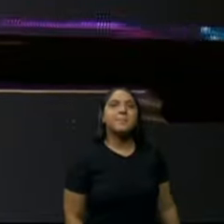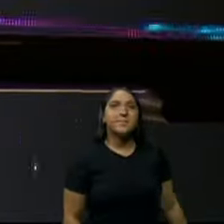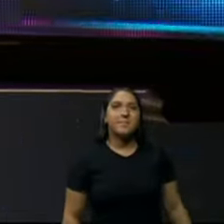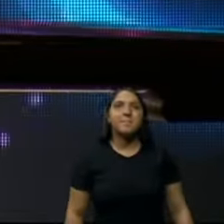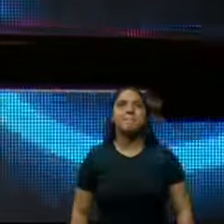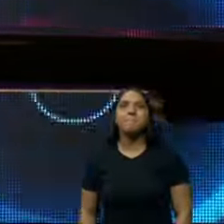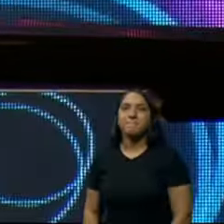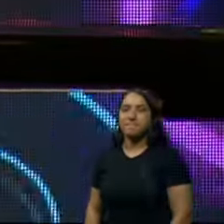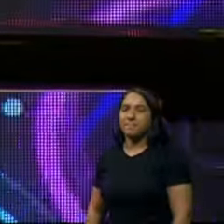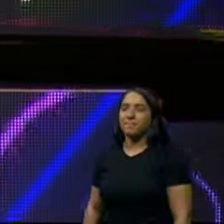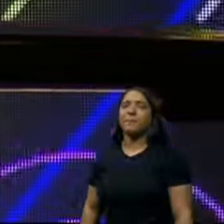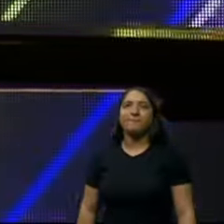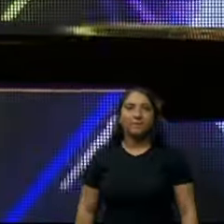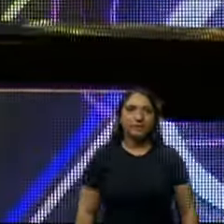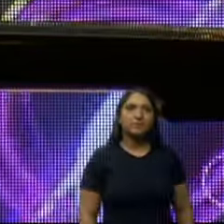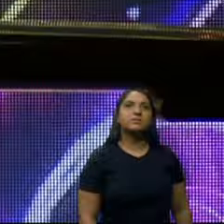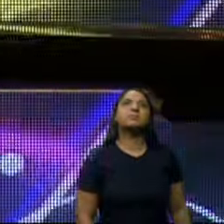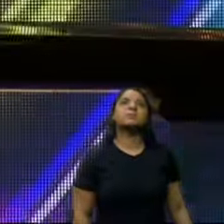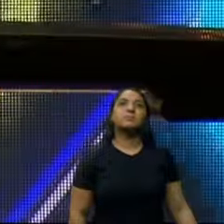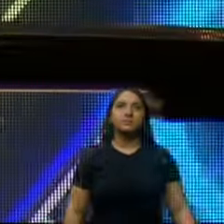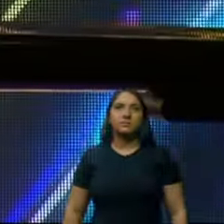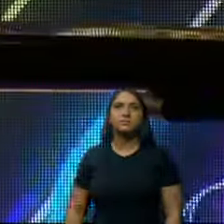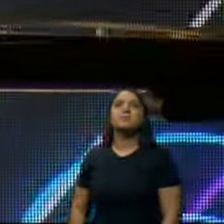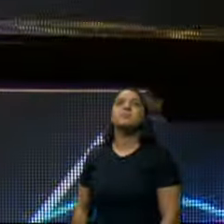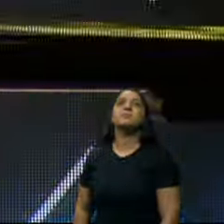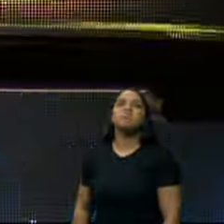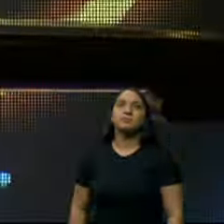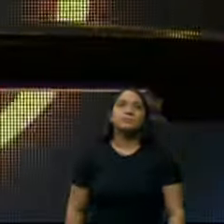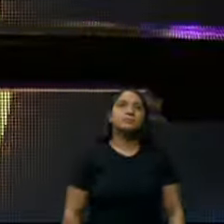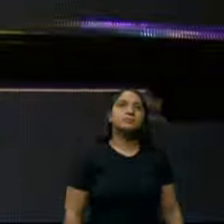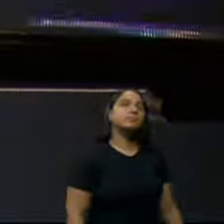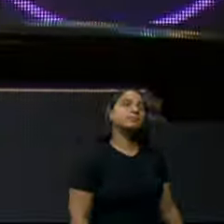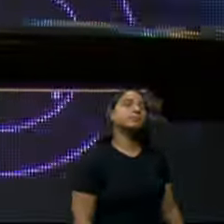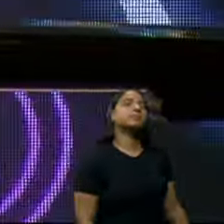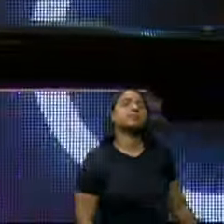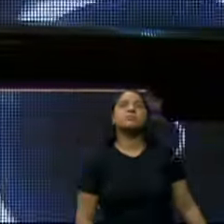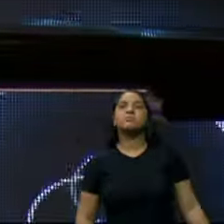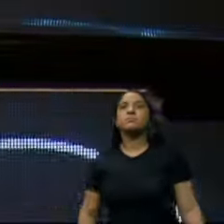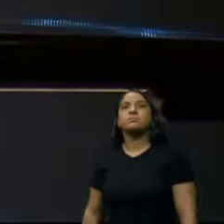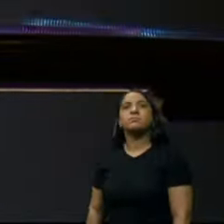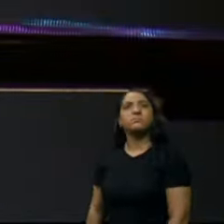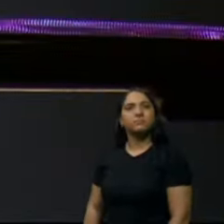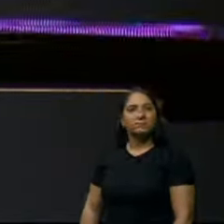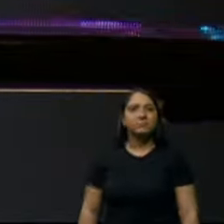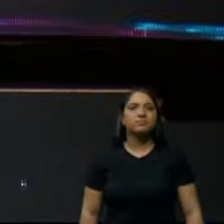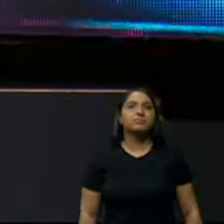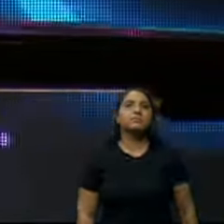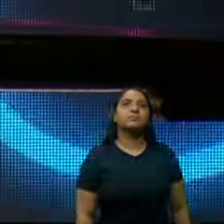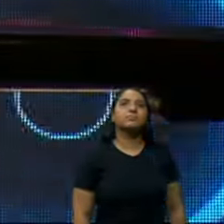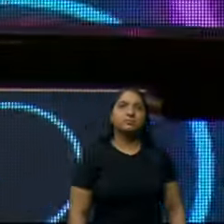E aí Ah então era